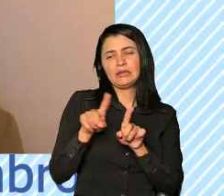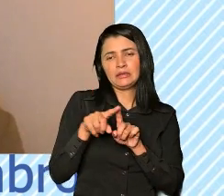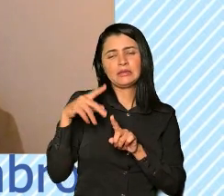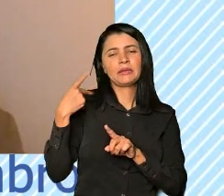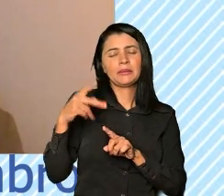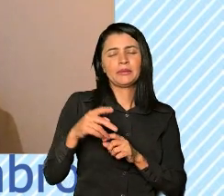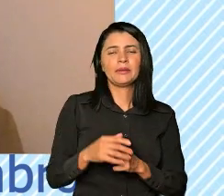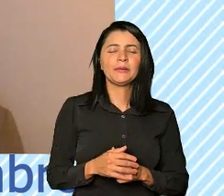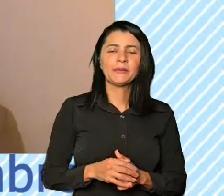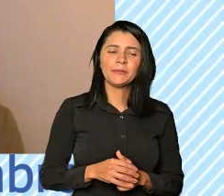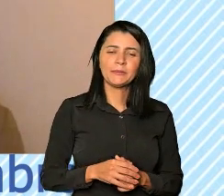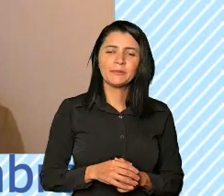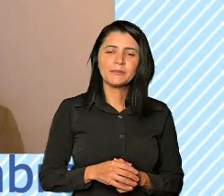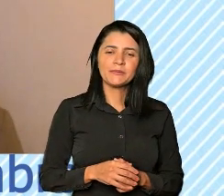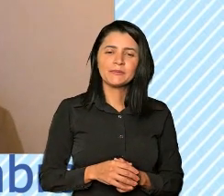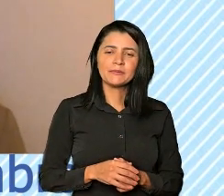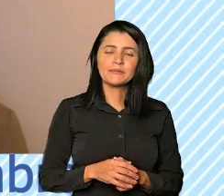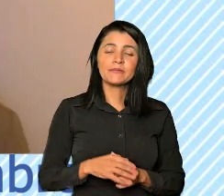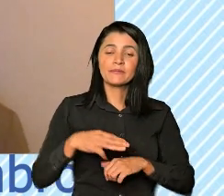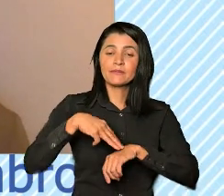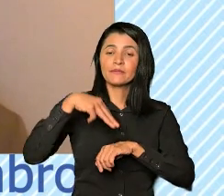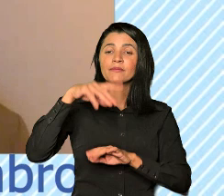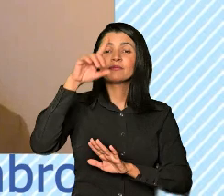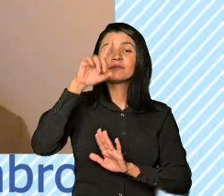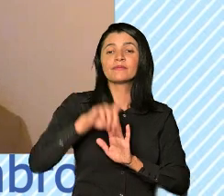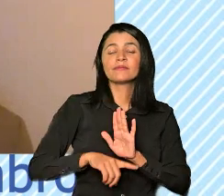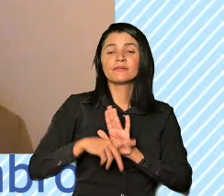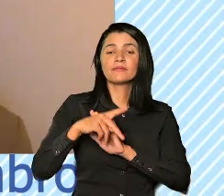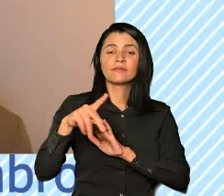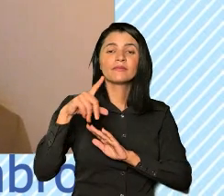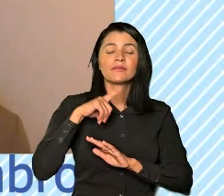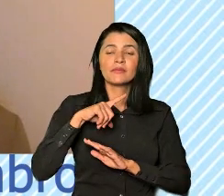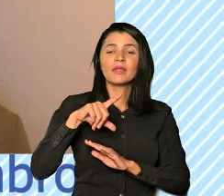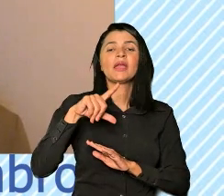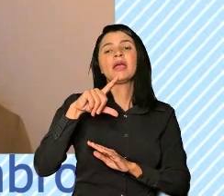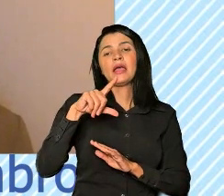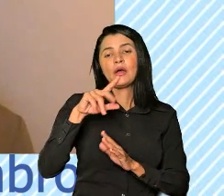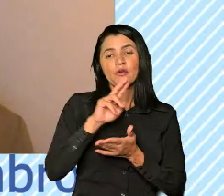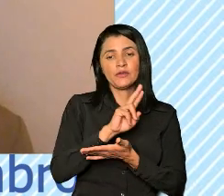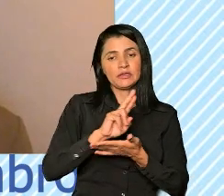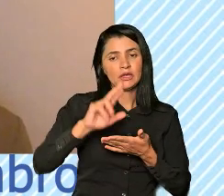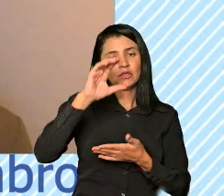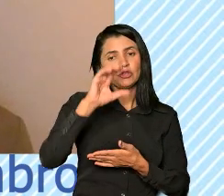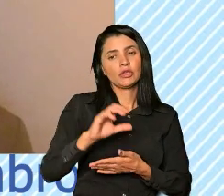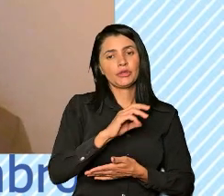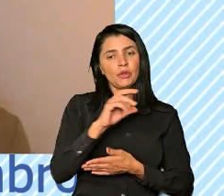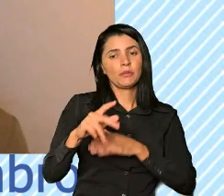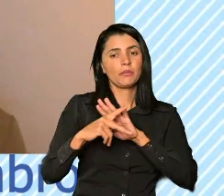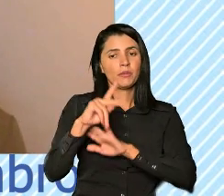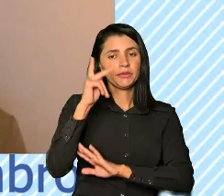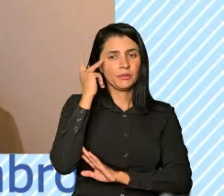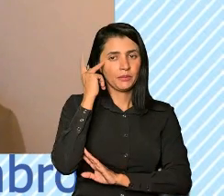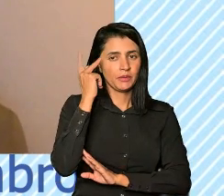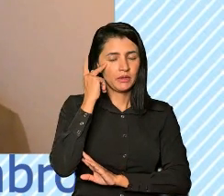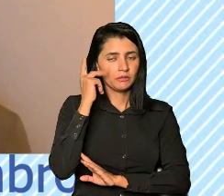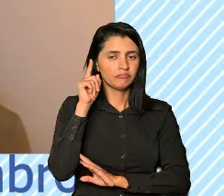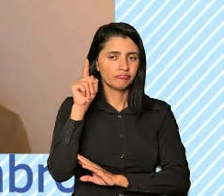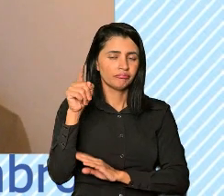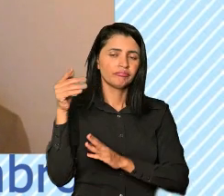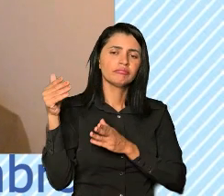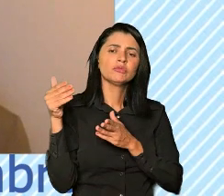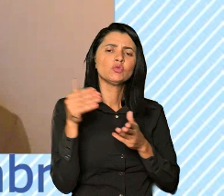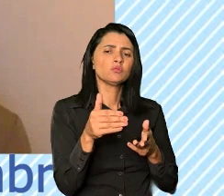Paris-Saclay. E mestra em Direito pela Pontifícia Universidade Católica de São Paulo. Ela participou